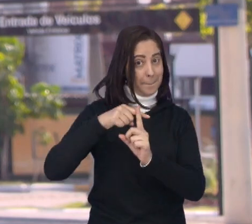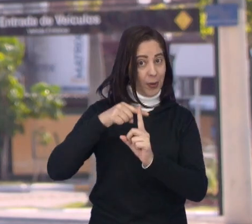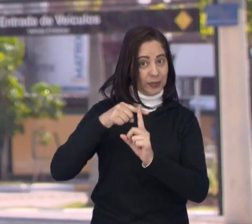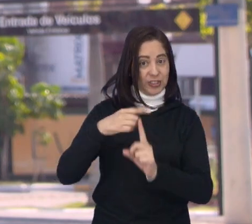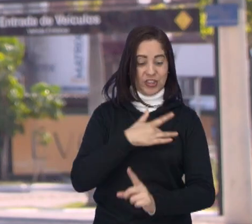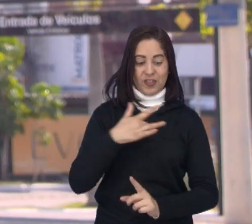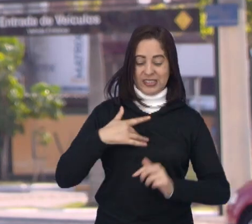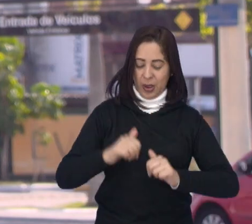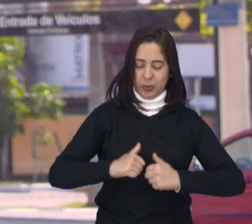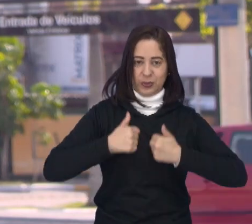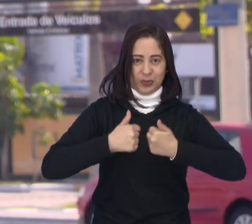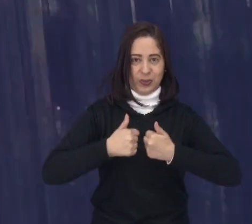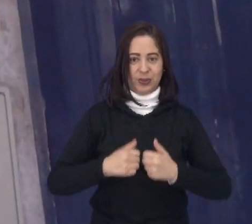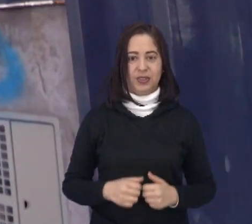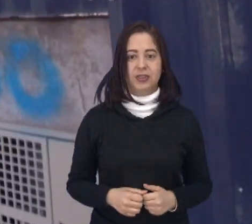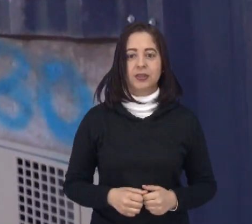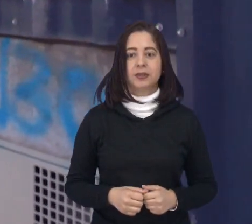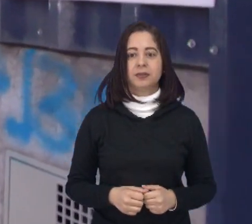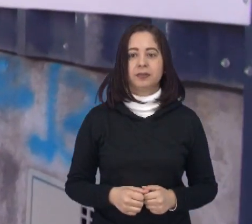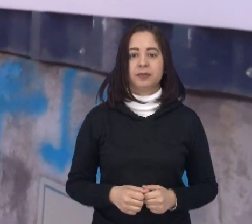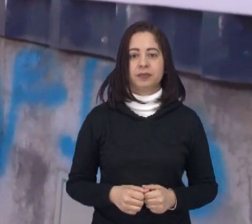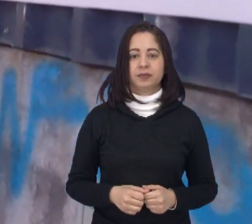a saúde dos funcionários.